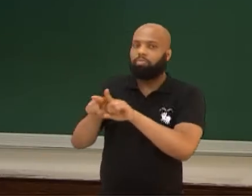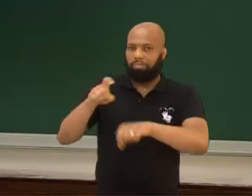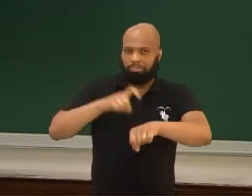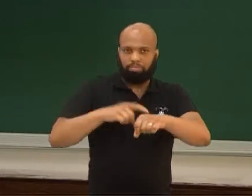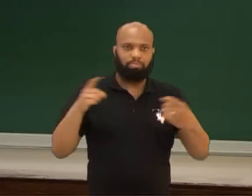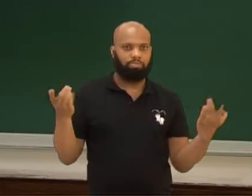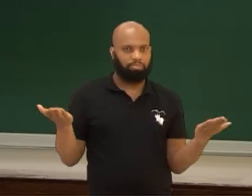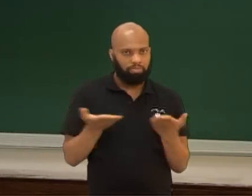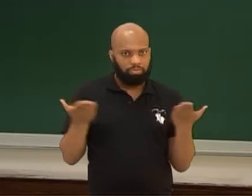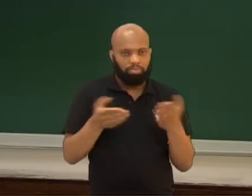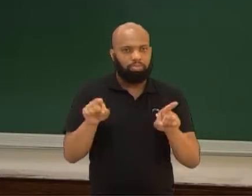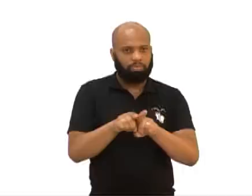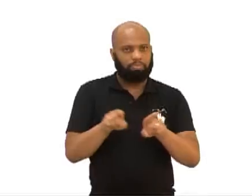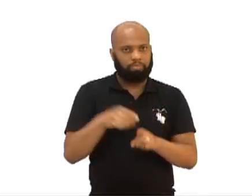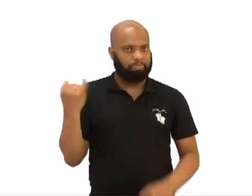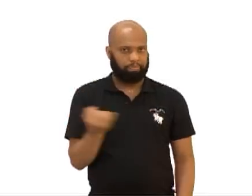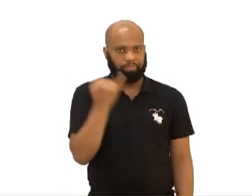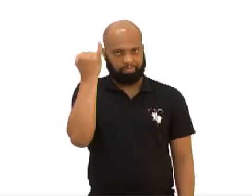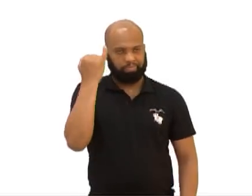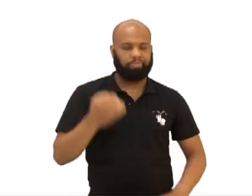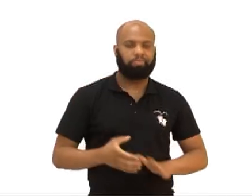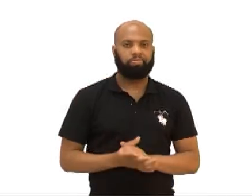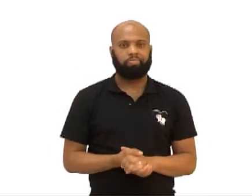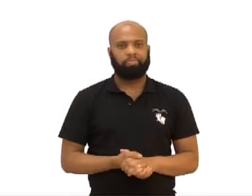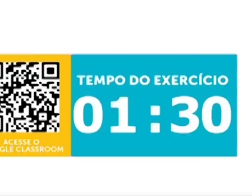importante no seu caderno, tá bom?